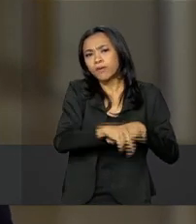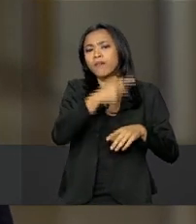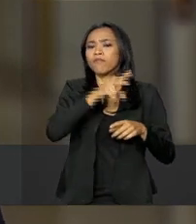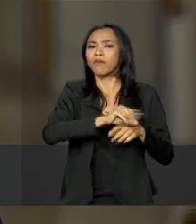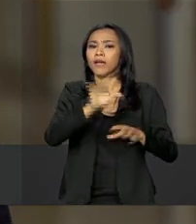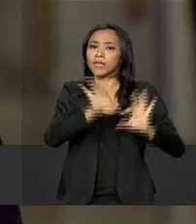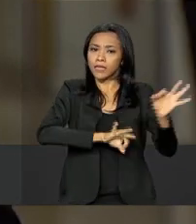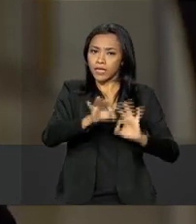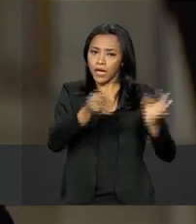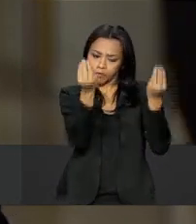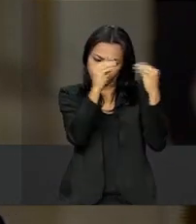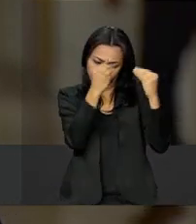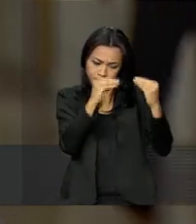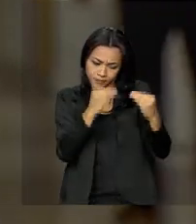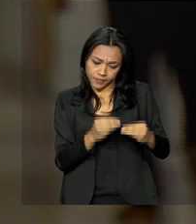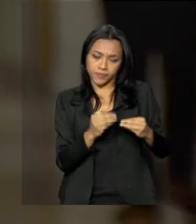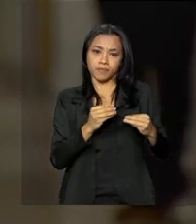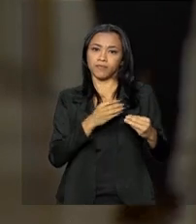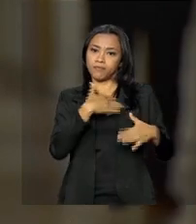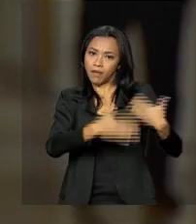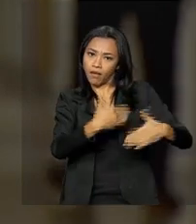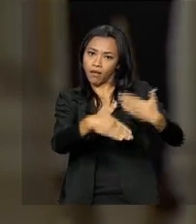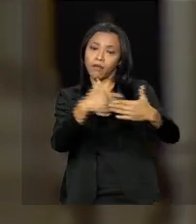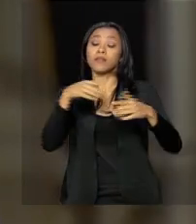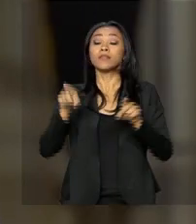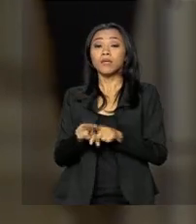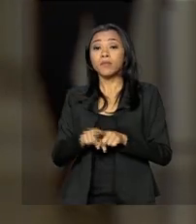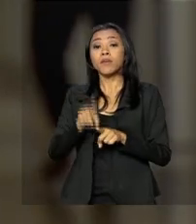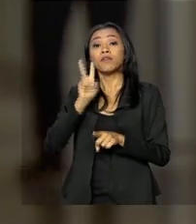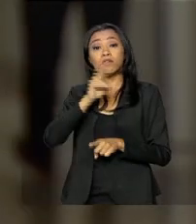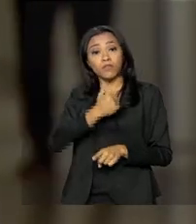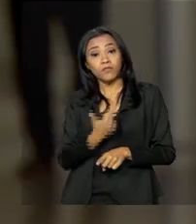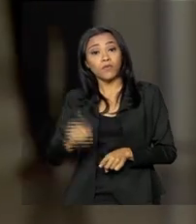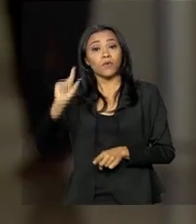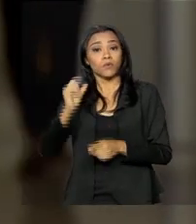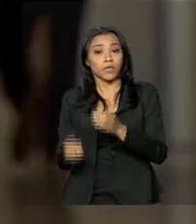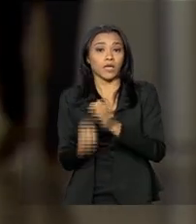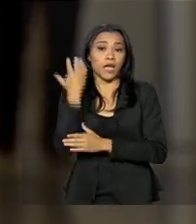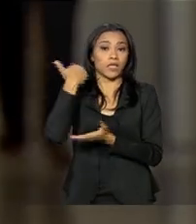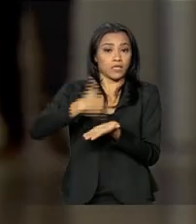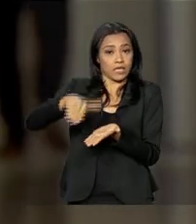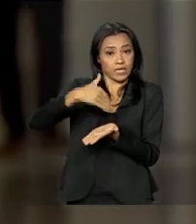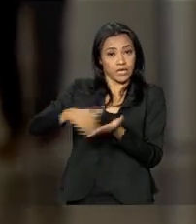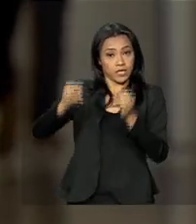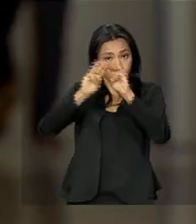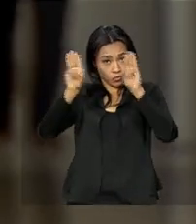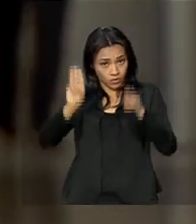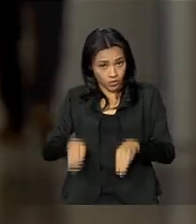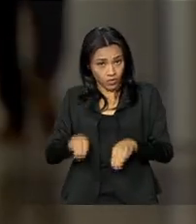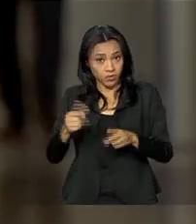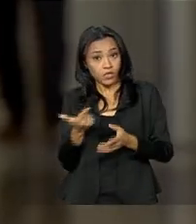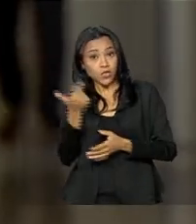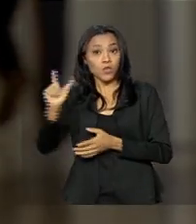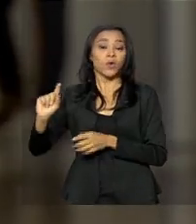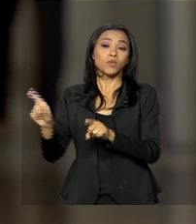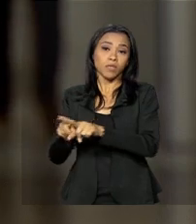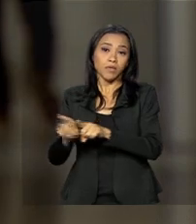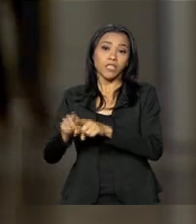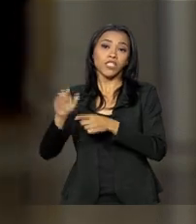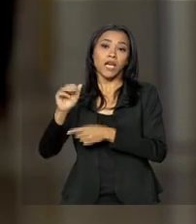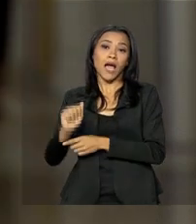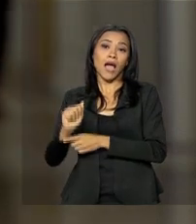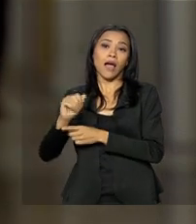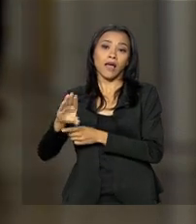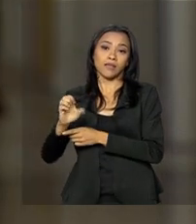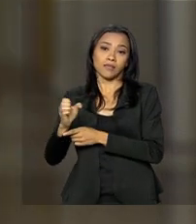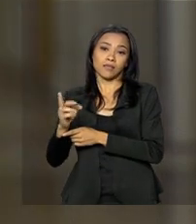desenvolvimento no setor de museus foi criada ainda a secretaria de museus e acervos museológicos que vai funcionar